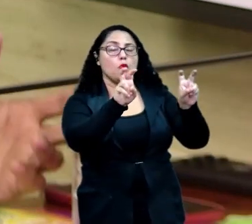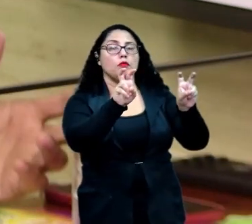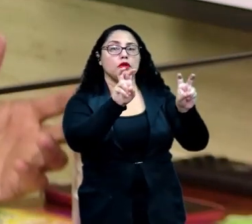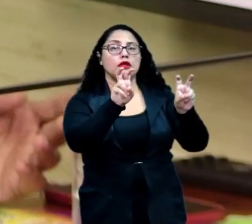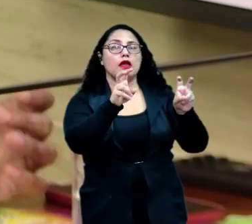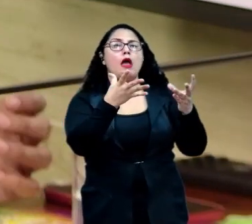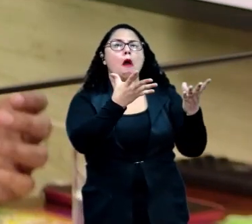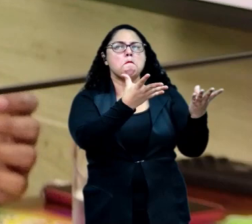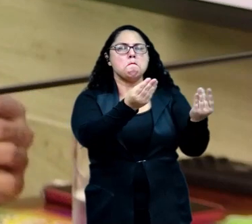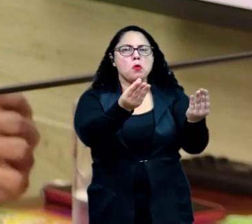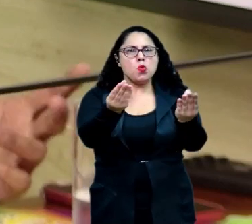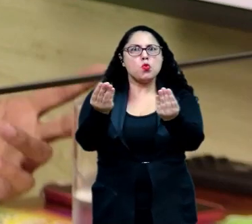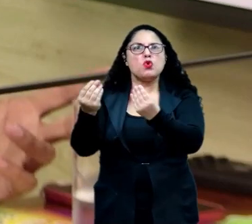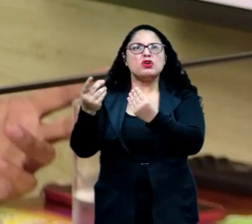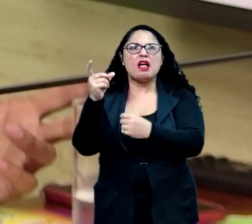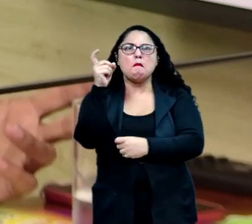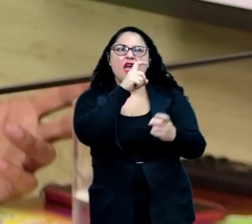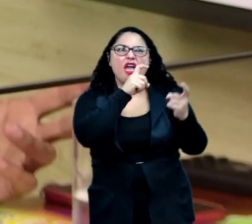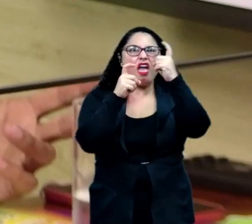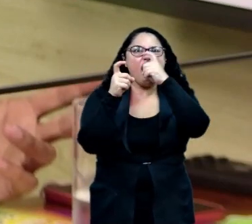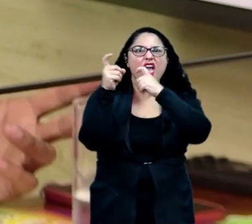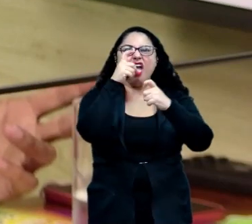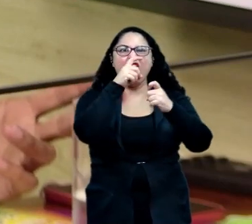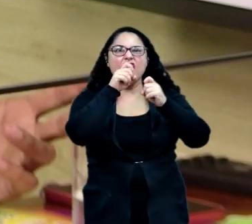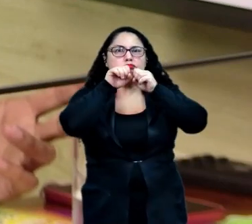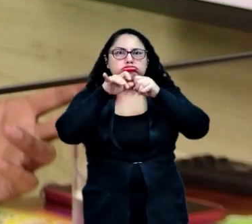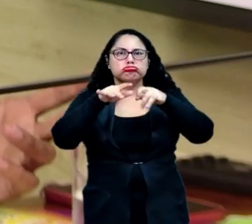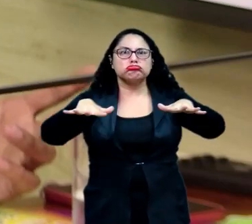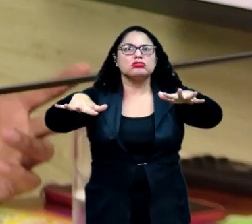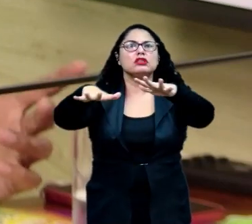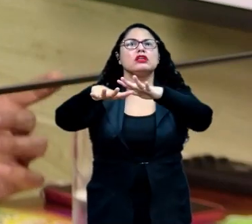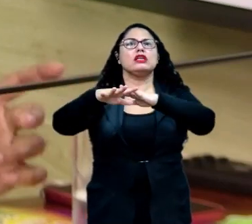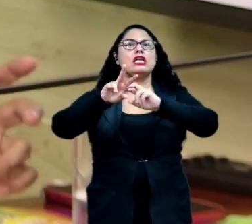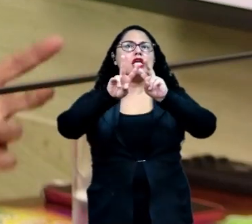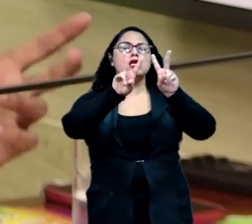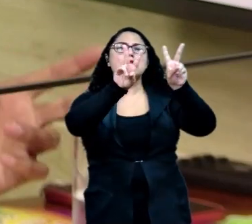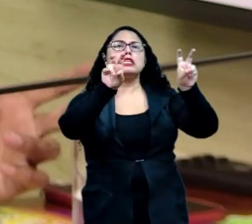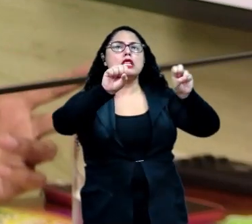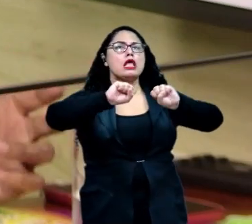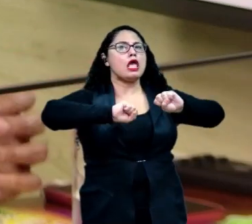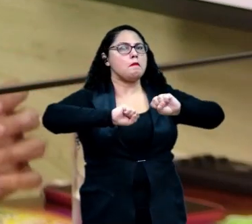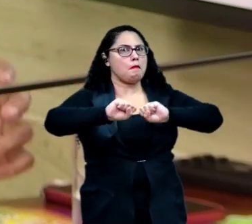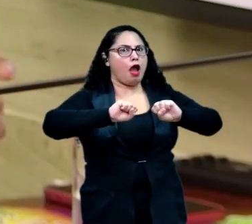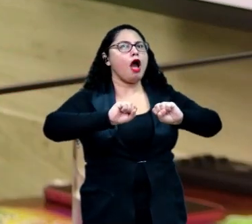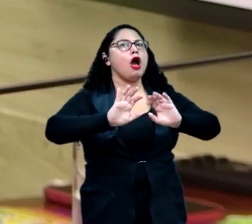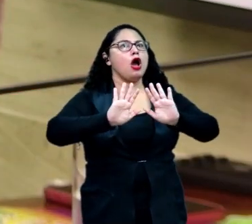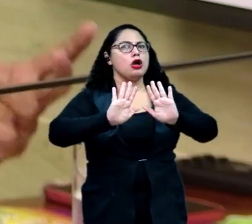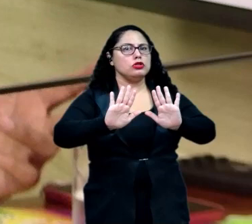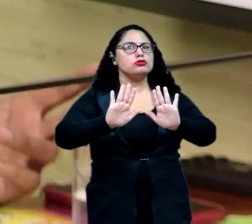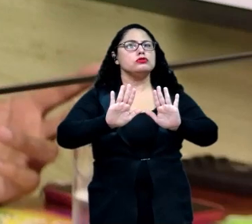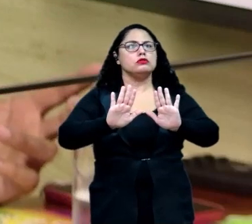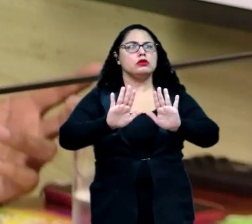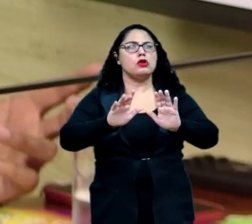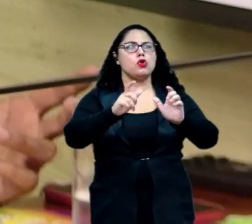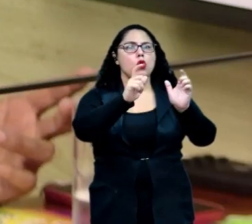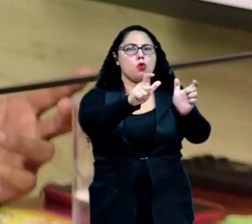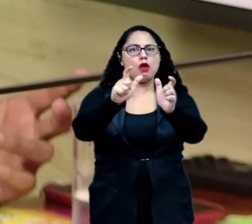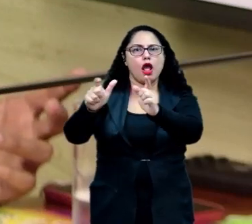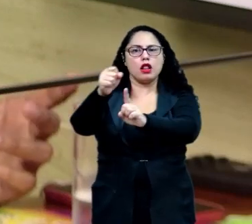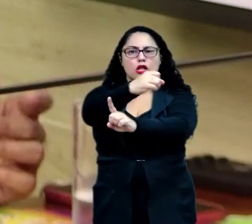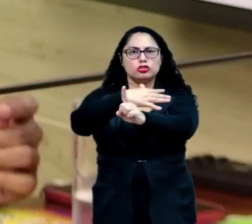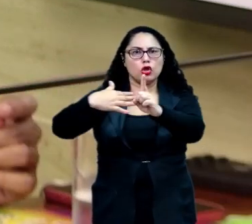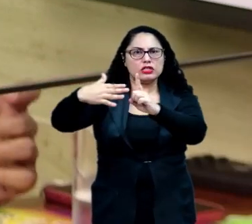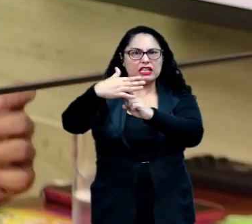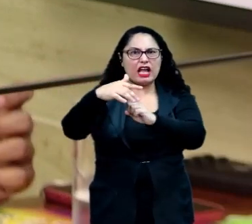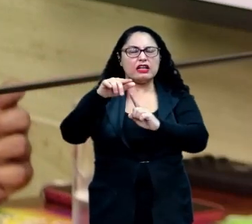porque há muita mentira em relação a esse debate. E o que muitos setores da sociedade